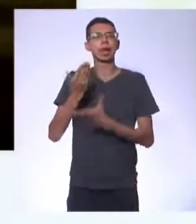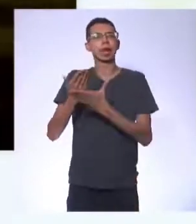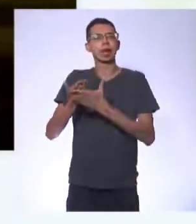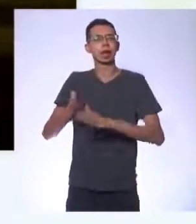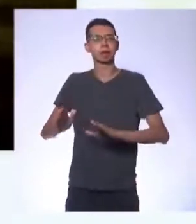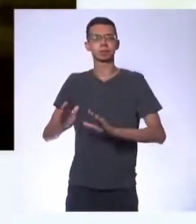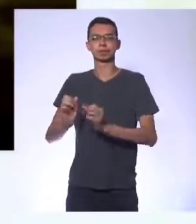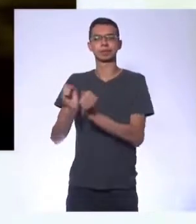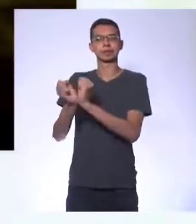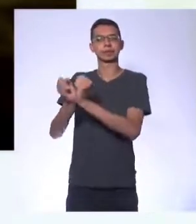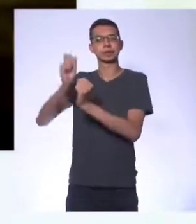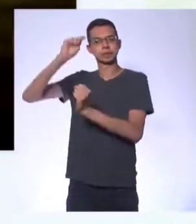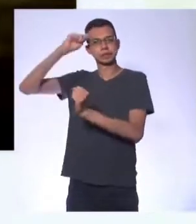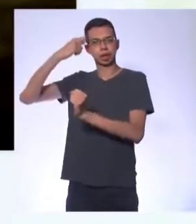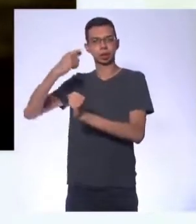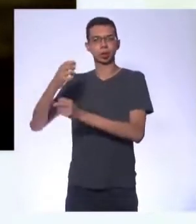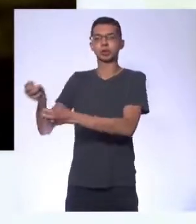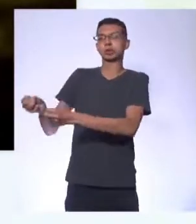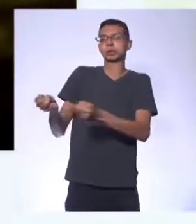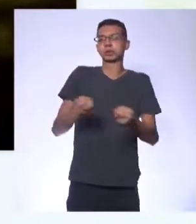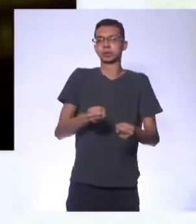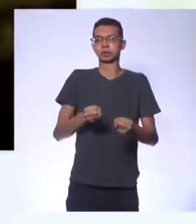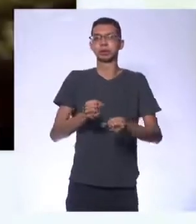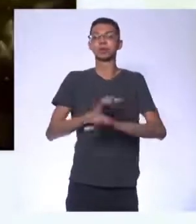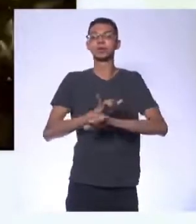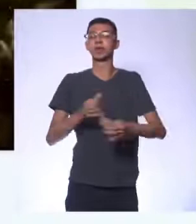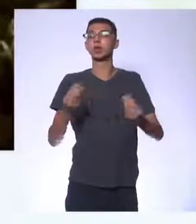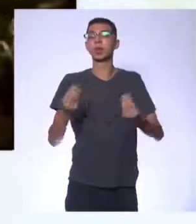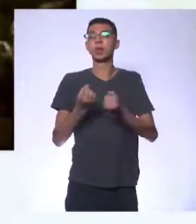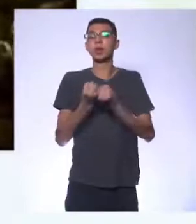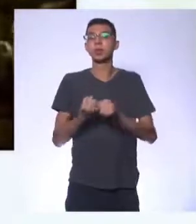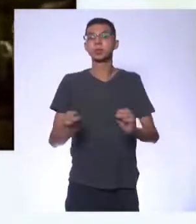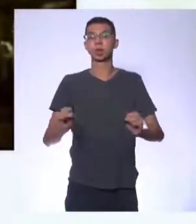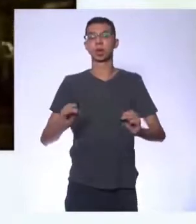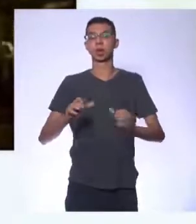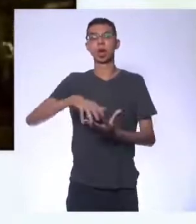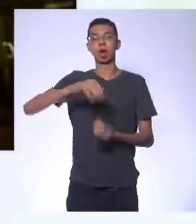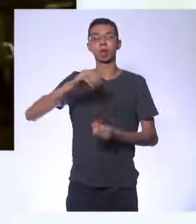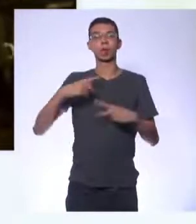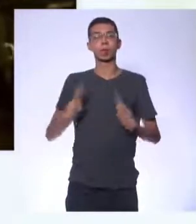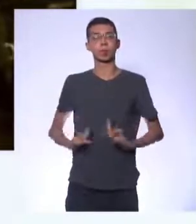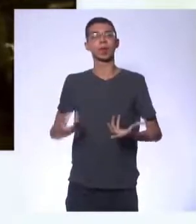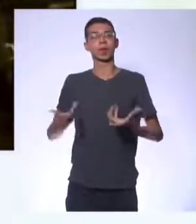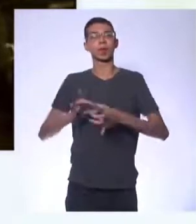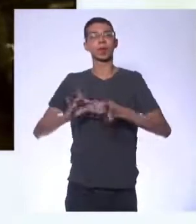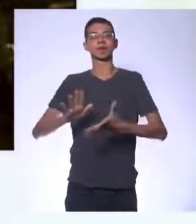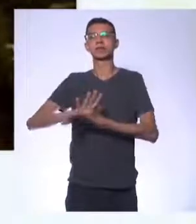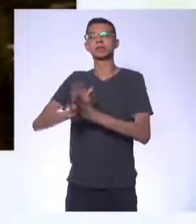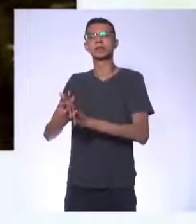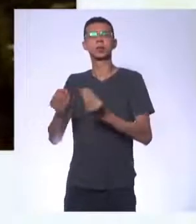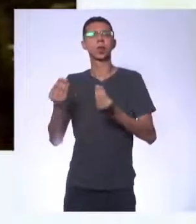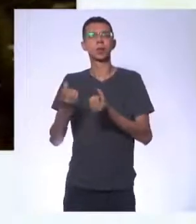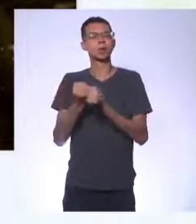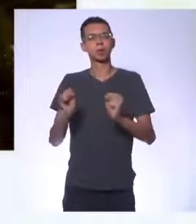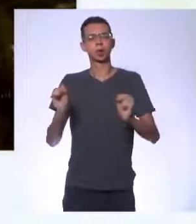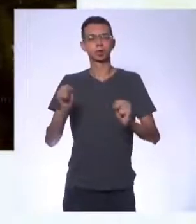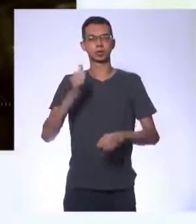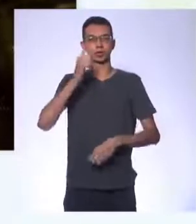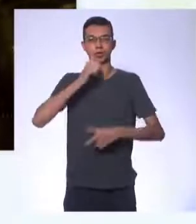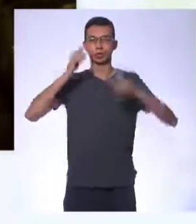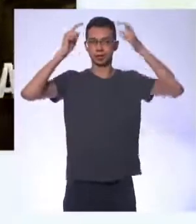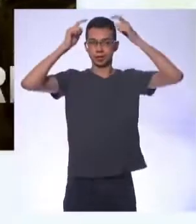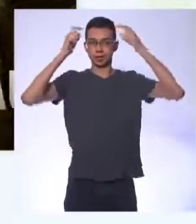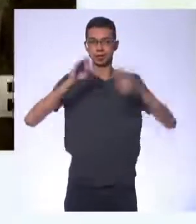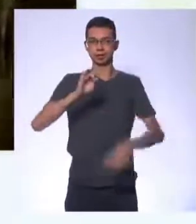impossível, senhora, esmagar a alma humana que quer ser livre. Em maio de 1888, a princesa Isabel discursa para